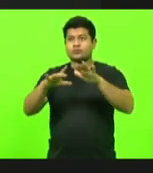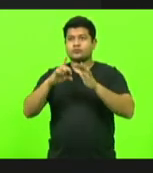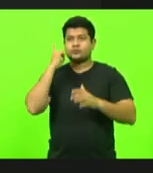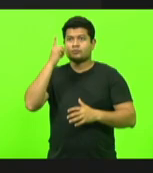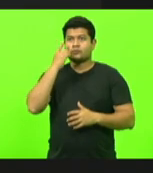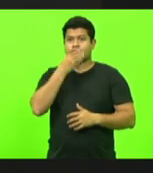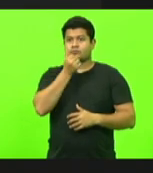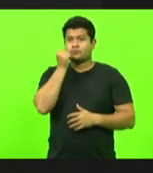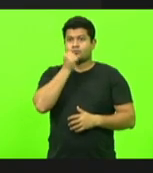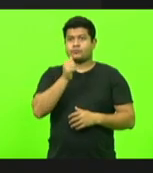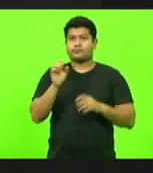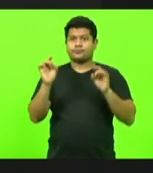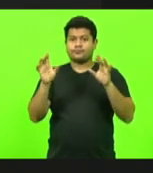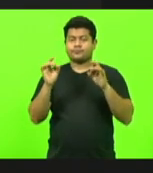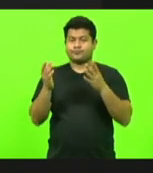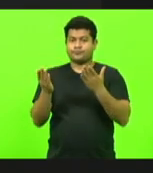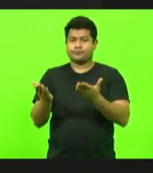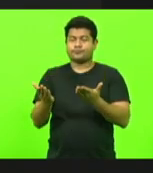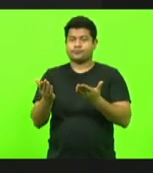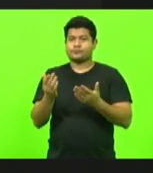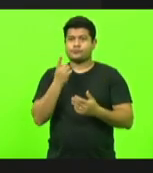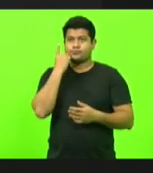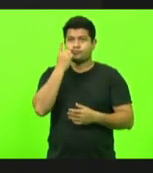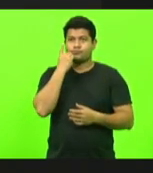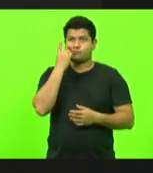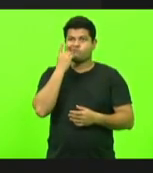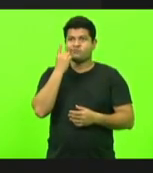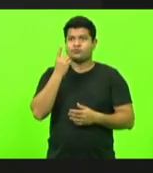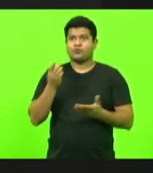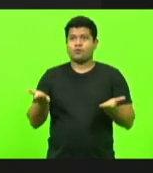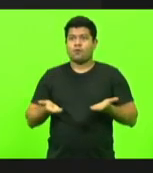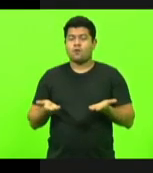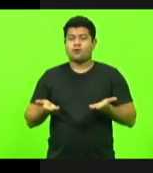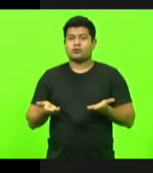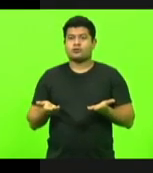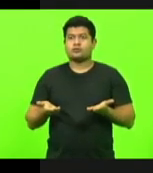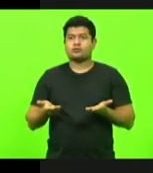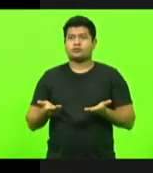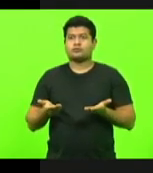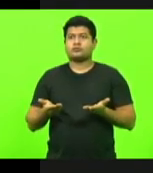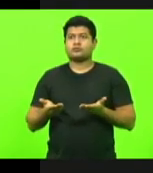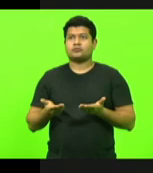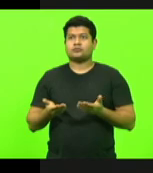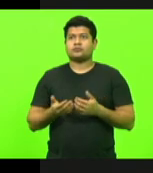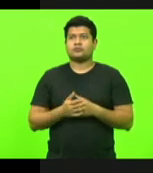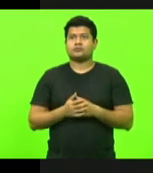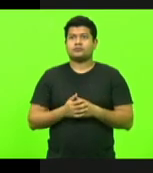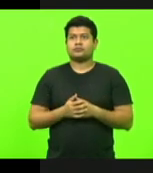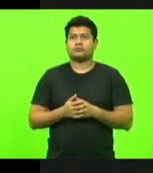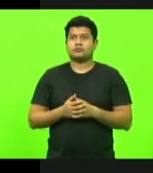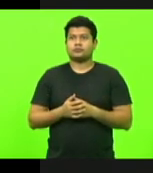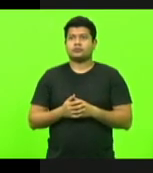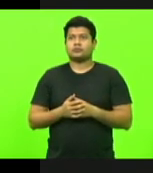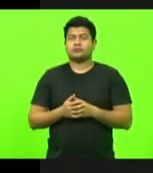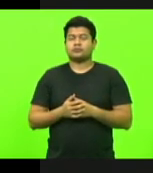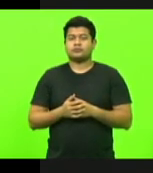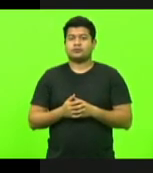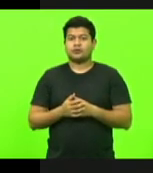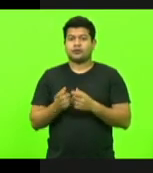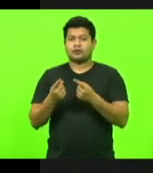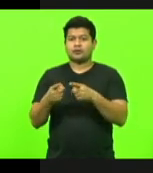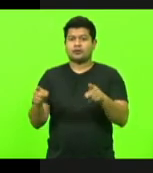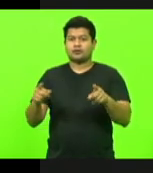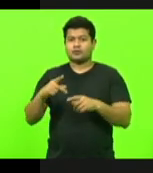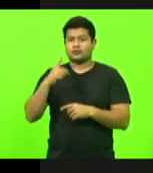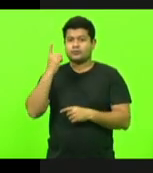deputadas, especialmente o deputado que está fazendo uma alçada, um voo bem alto aí, o deputado